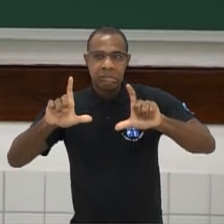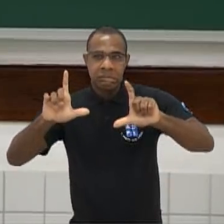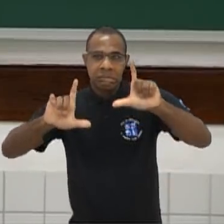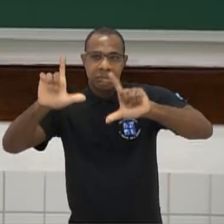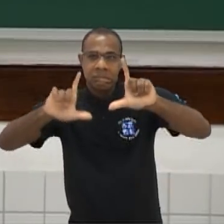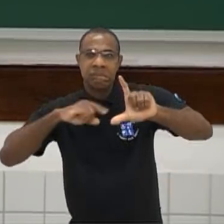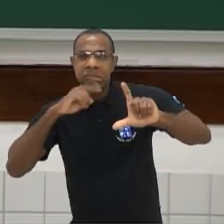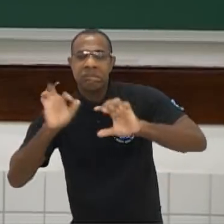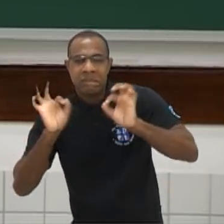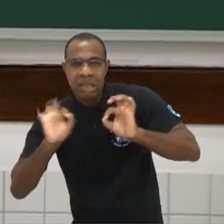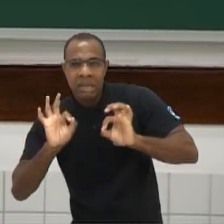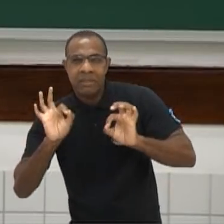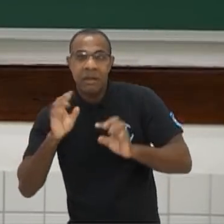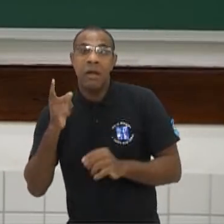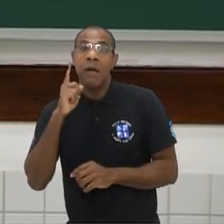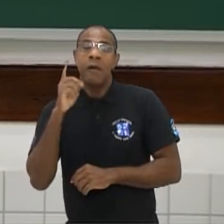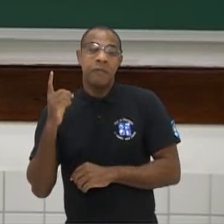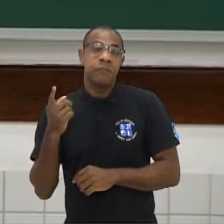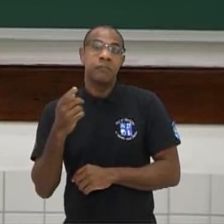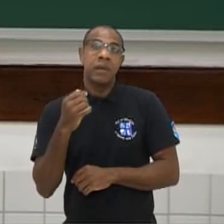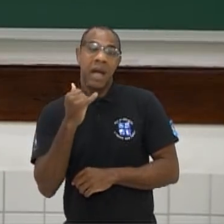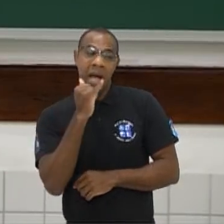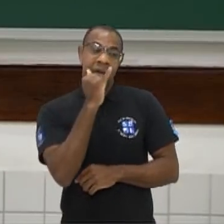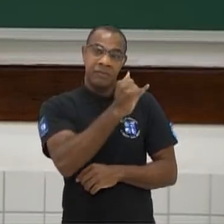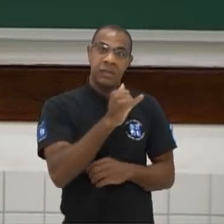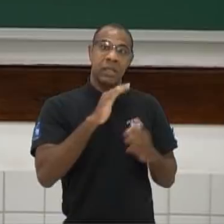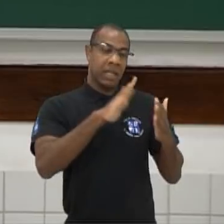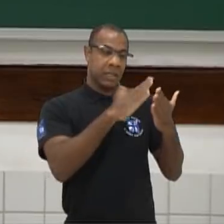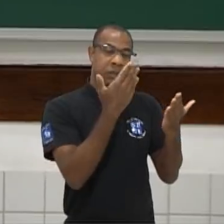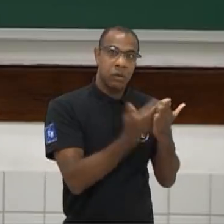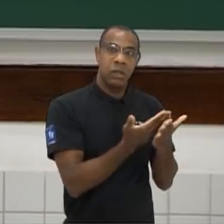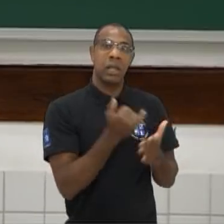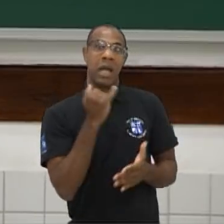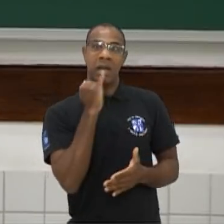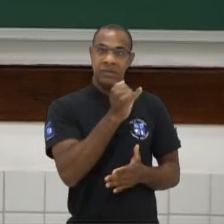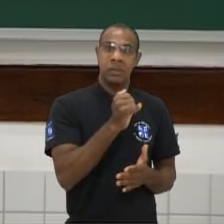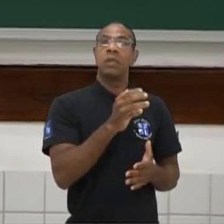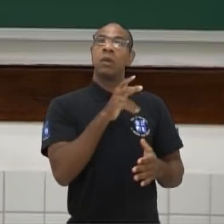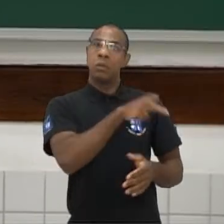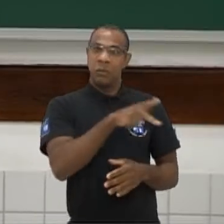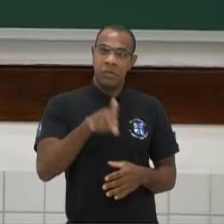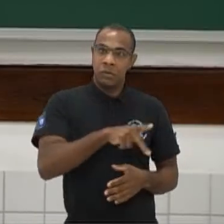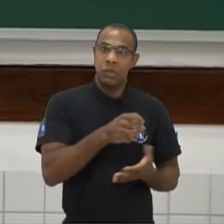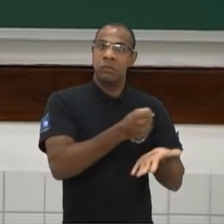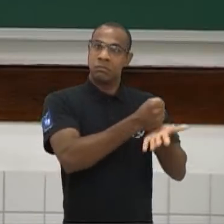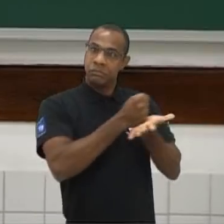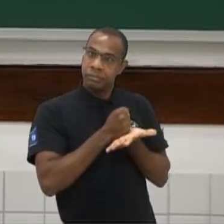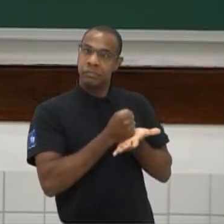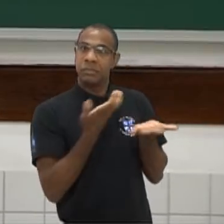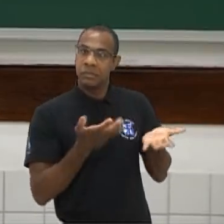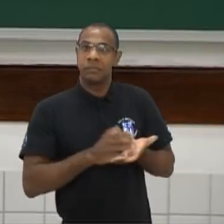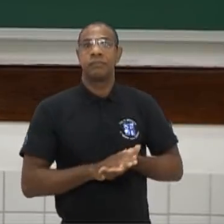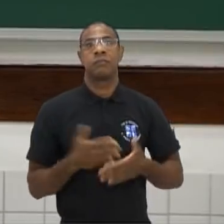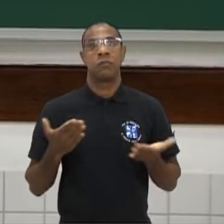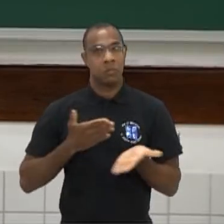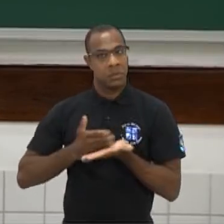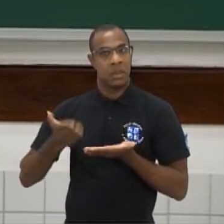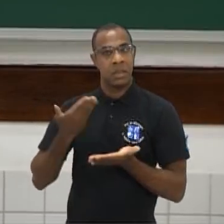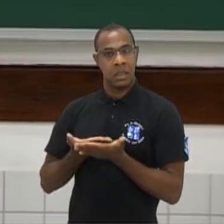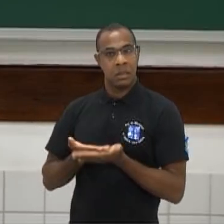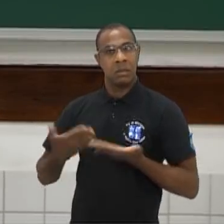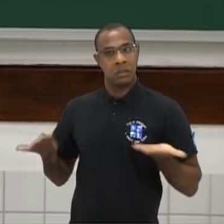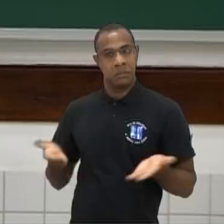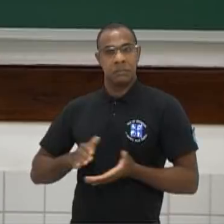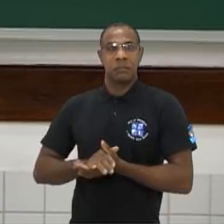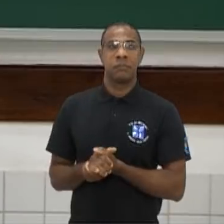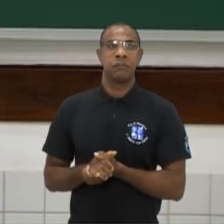sua escola, notifique seus professores que eles vão dar os encaminhamentos para vocês ali, ok? Então, vamos para a nossa aula, então?